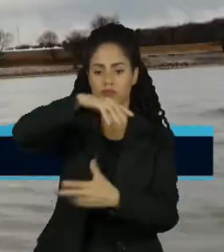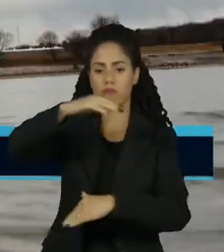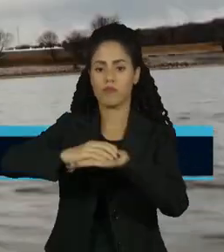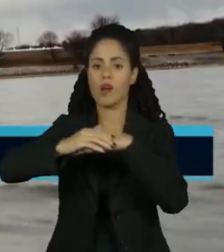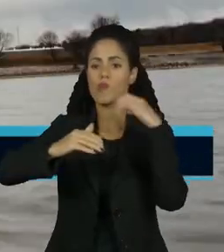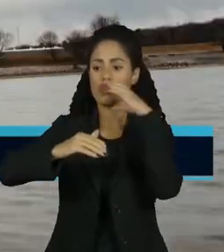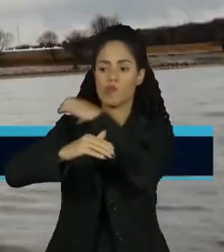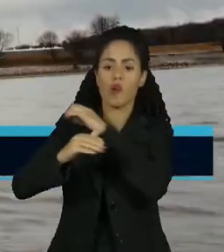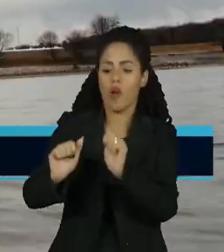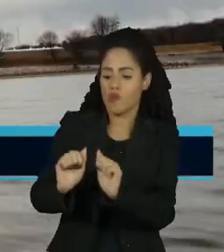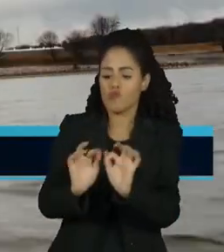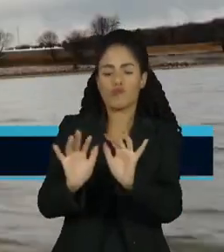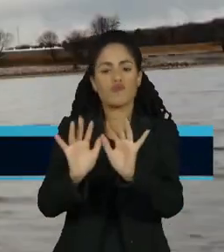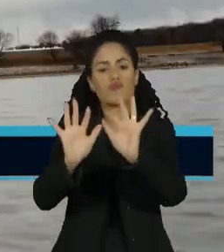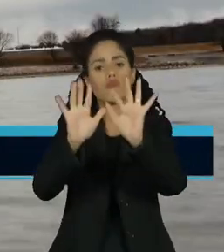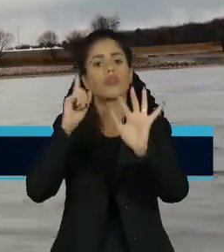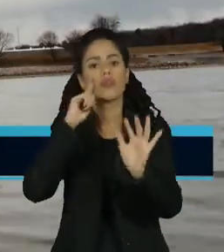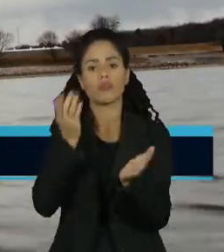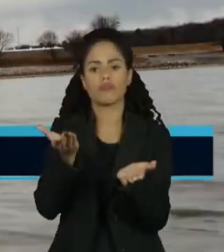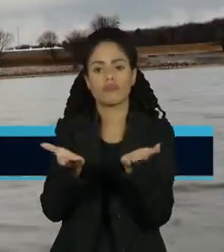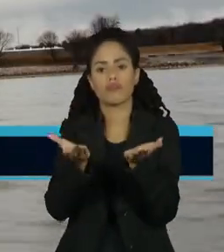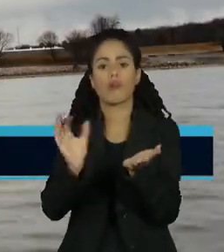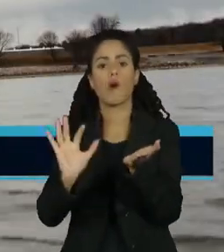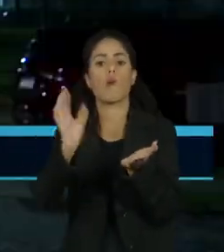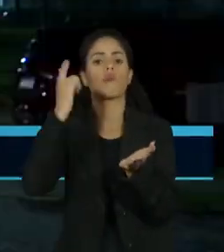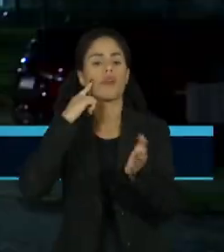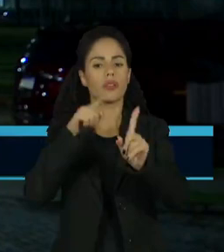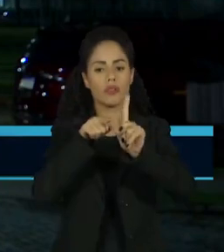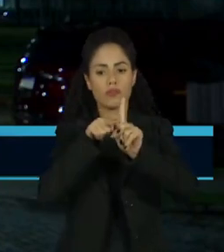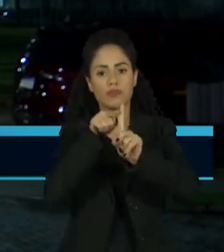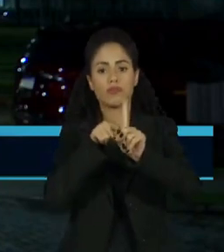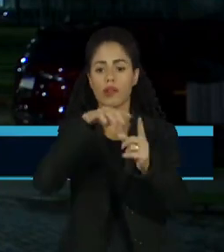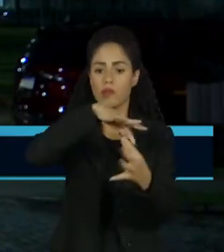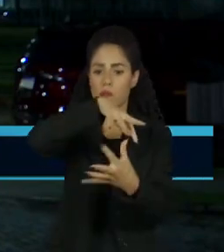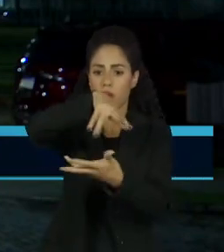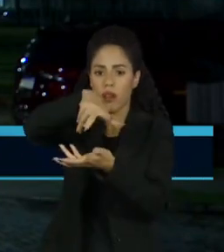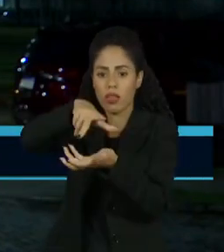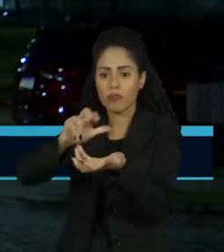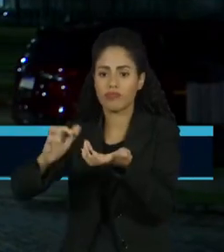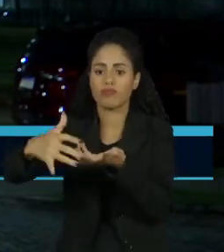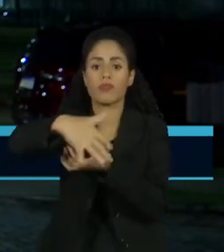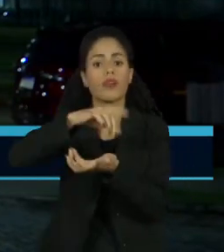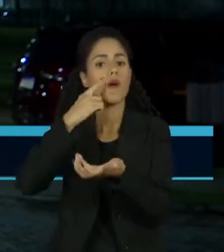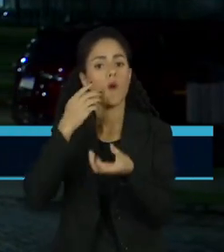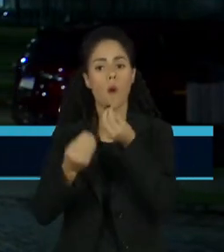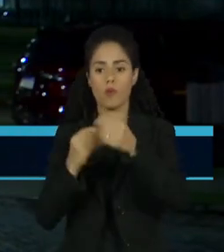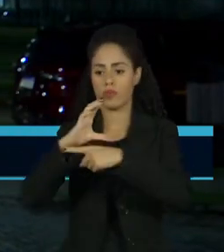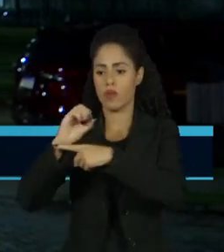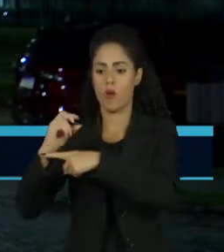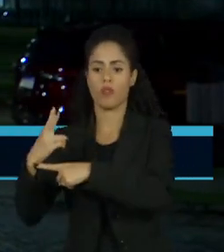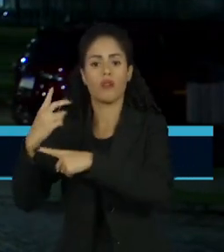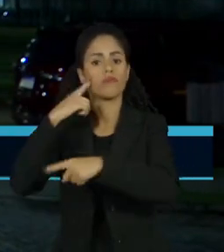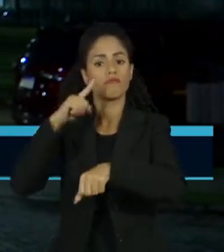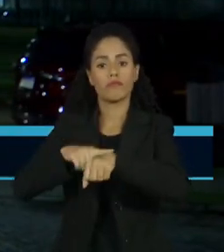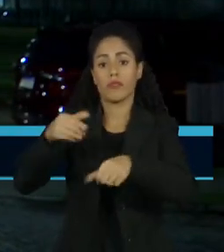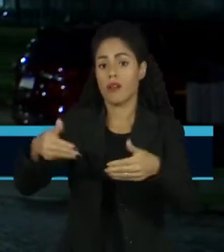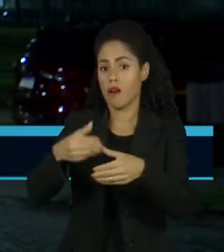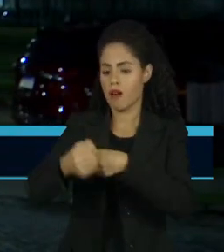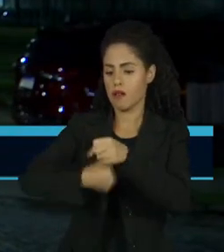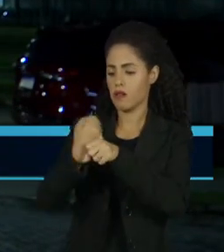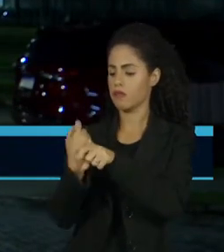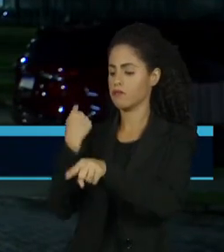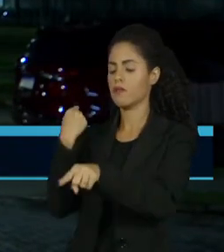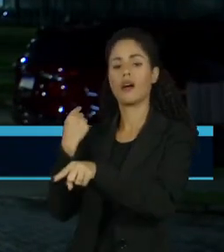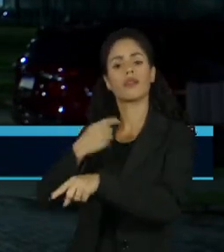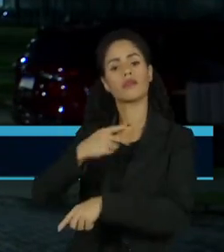portanto, causador de desequilíbrios climáticos do planeta. E para além do dióxido de carbono, outro recorde foi batido no ano passado